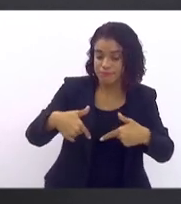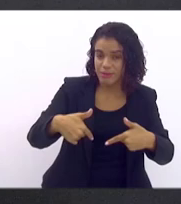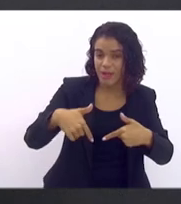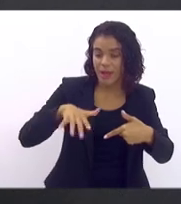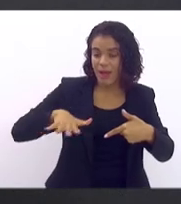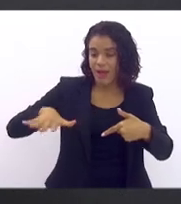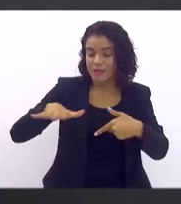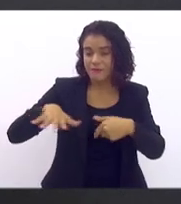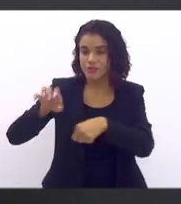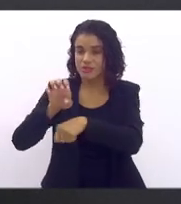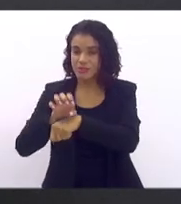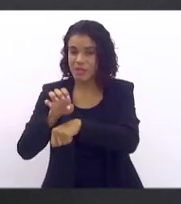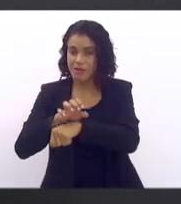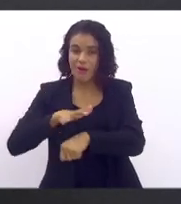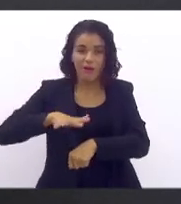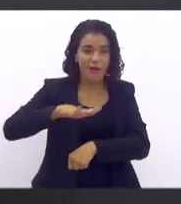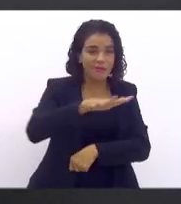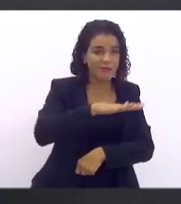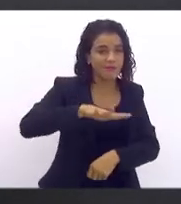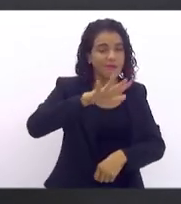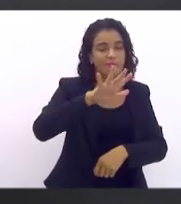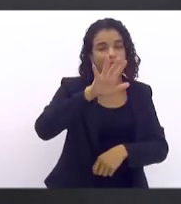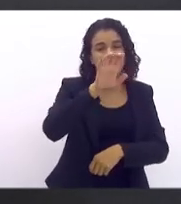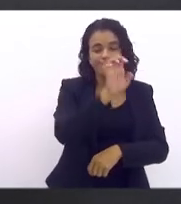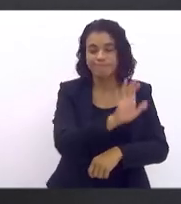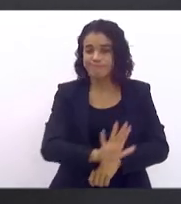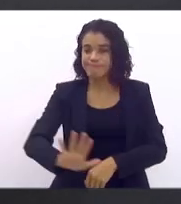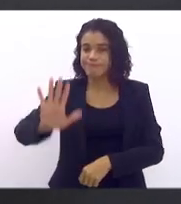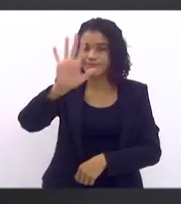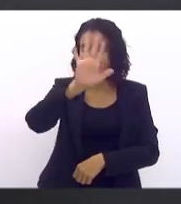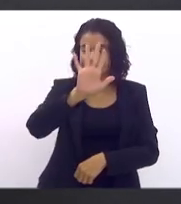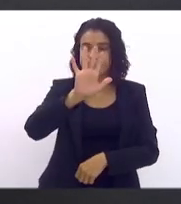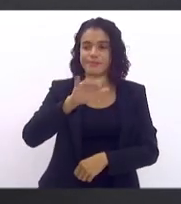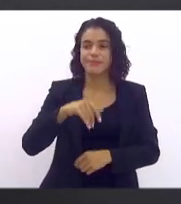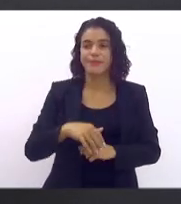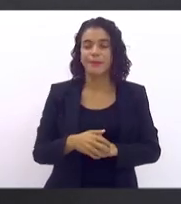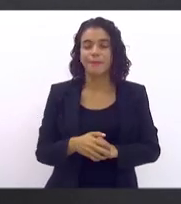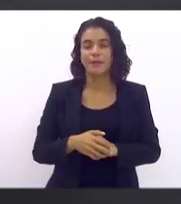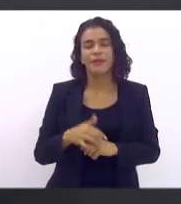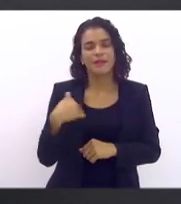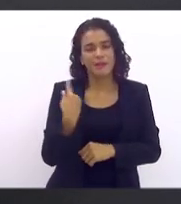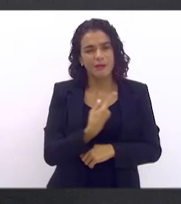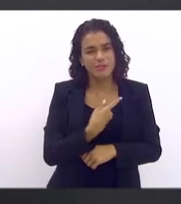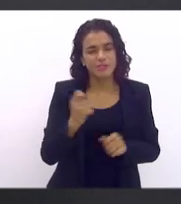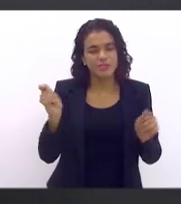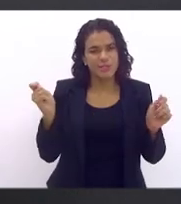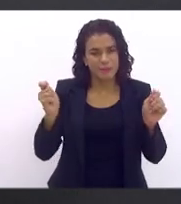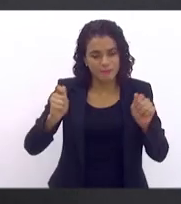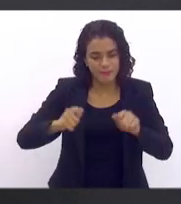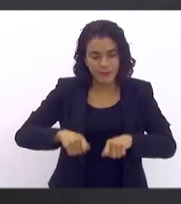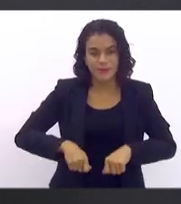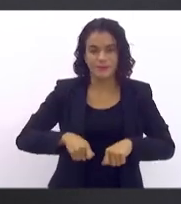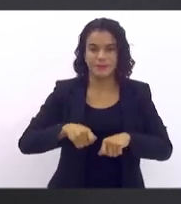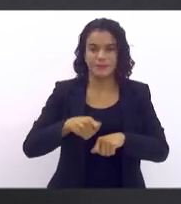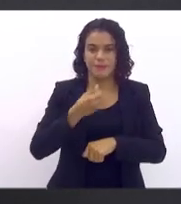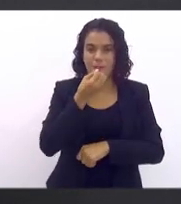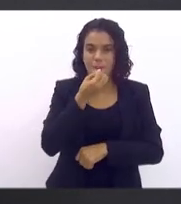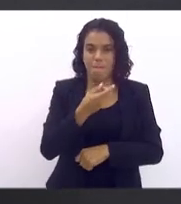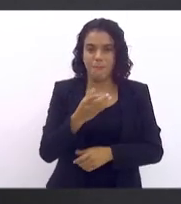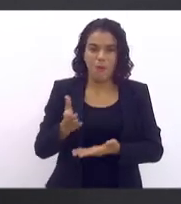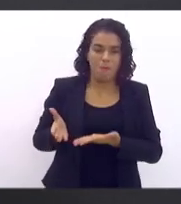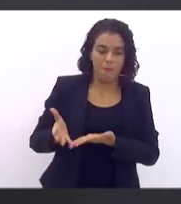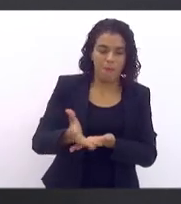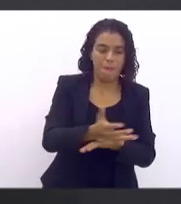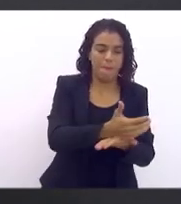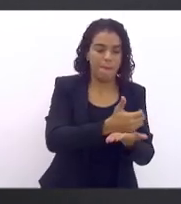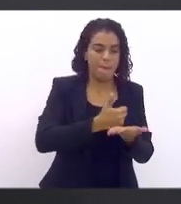nível estadual ou a nível nacional, né? Então, acho que a gente tem a possibilidade de ter um bom diagnóstico e, a partir